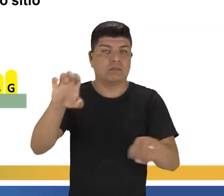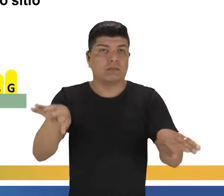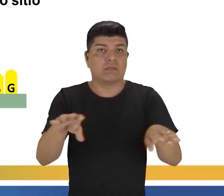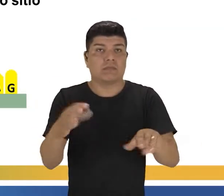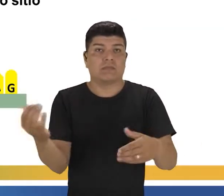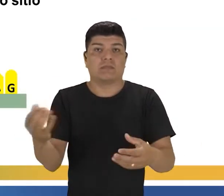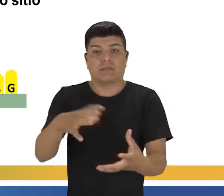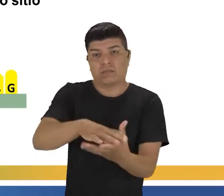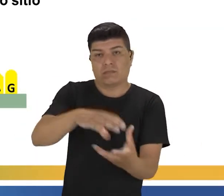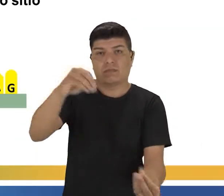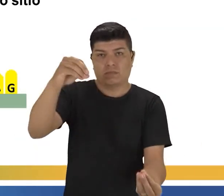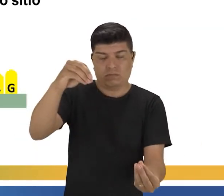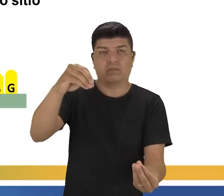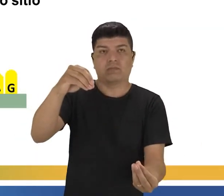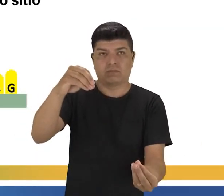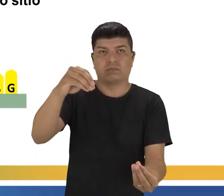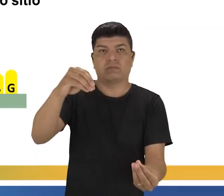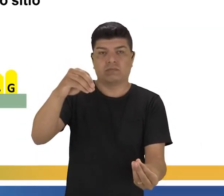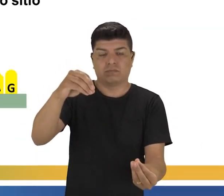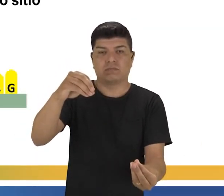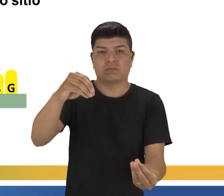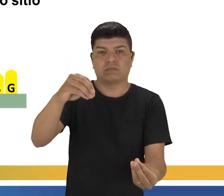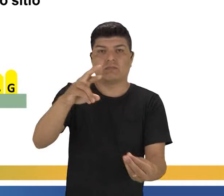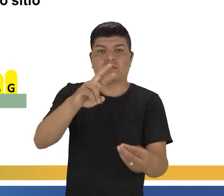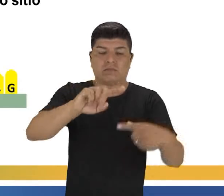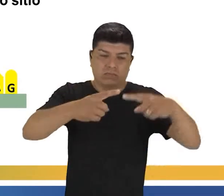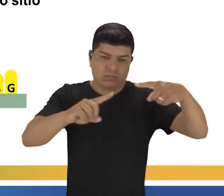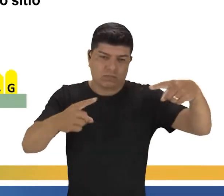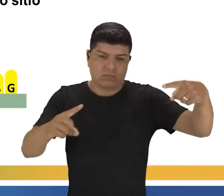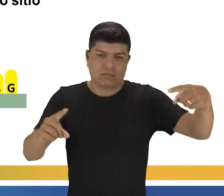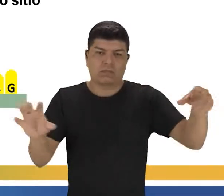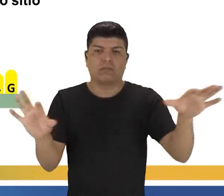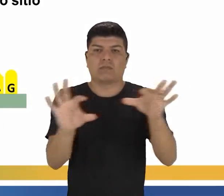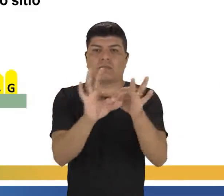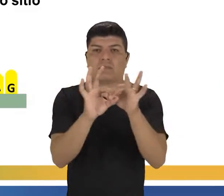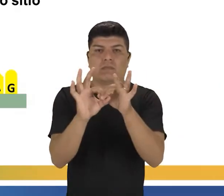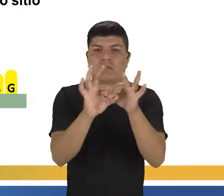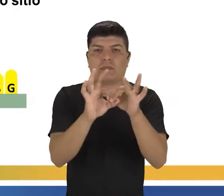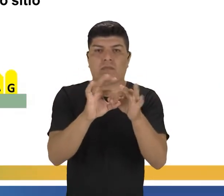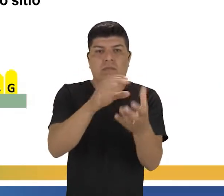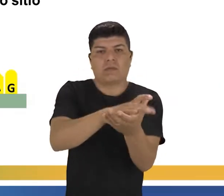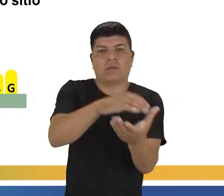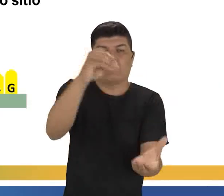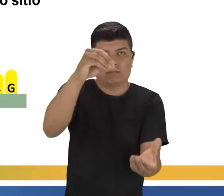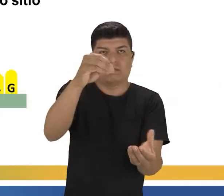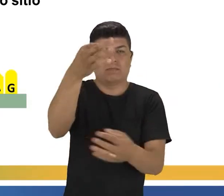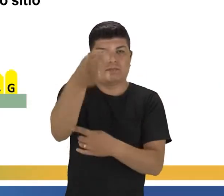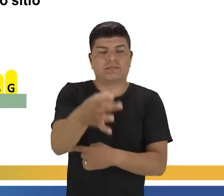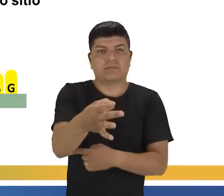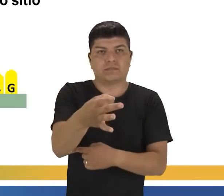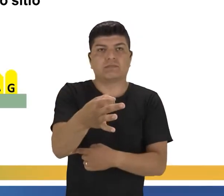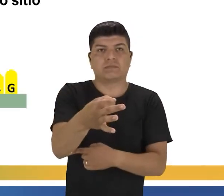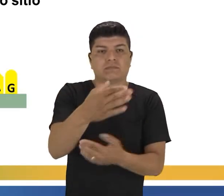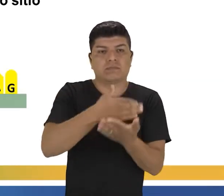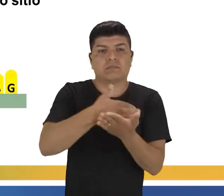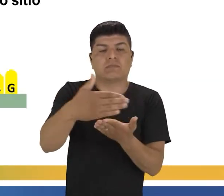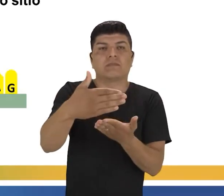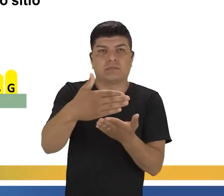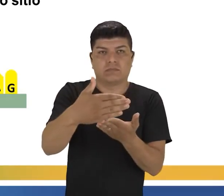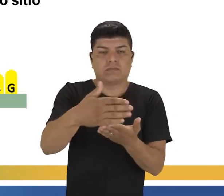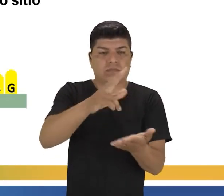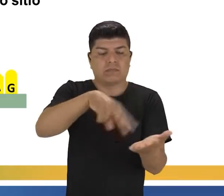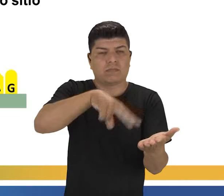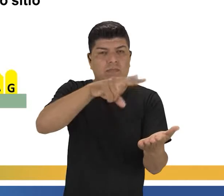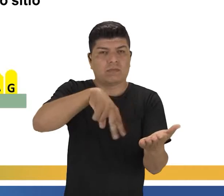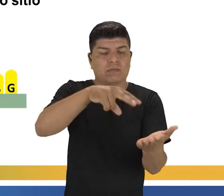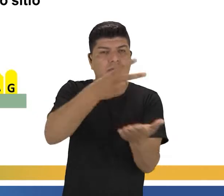citoplasma, esse RNA mensageiro vai se acoplar a um ribossomo, certo? Que vai iniciar a sua